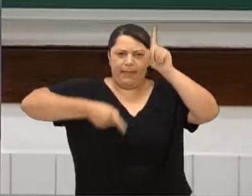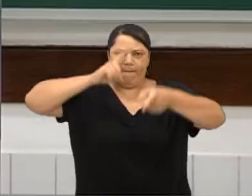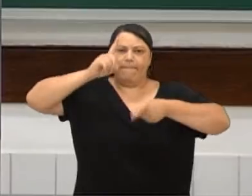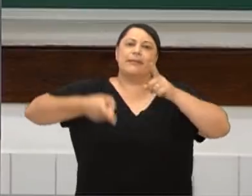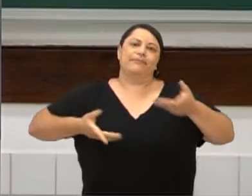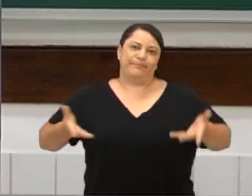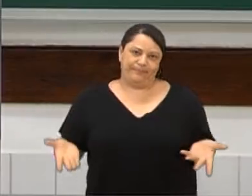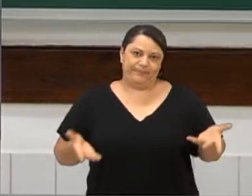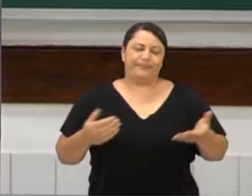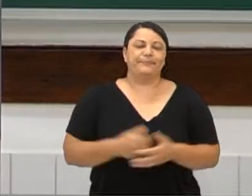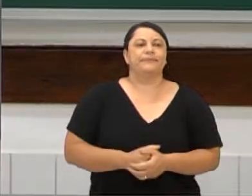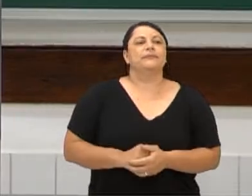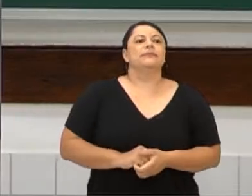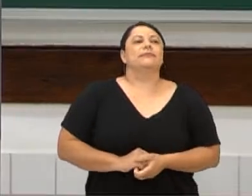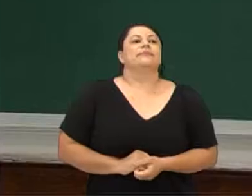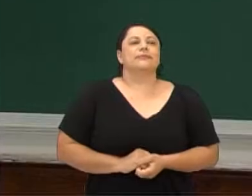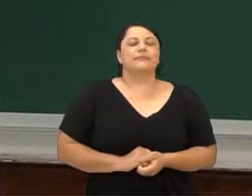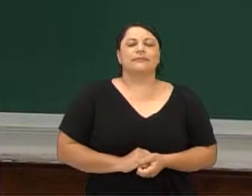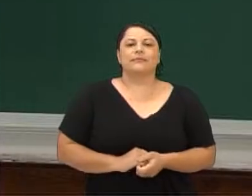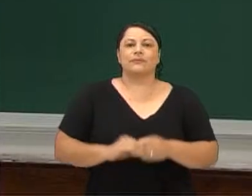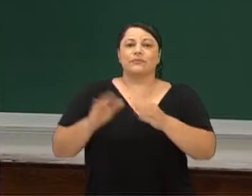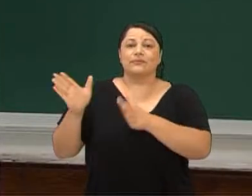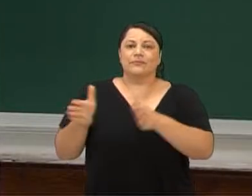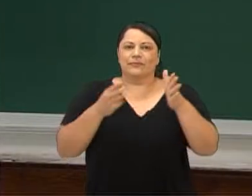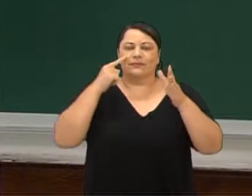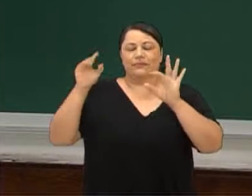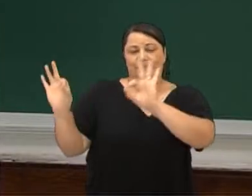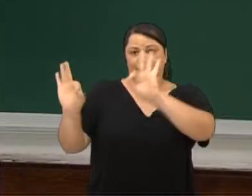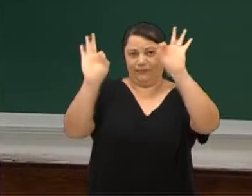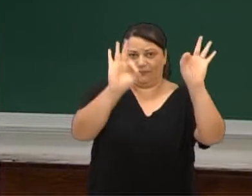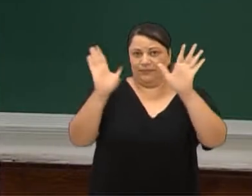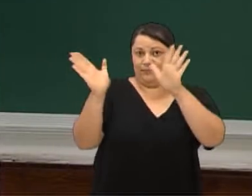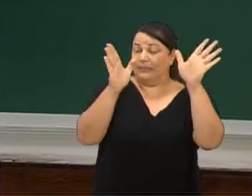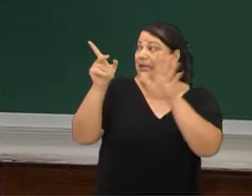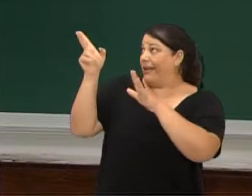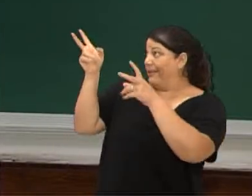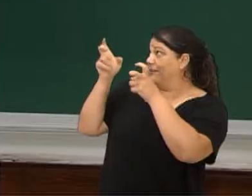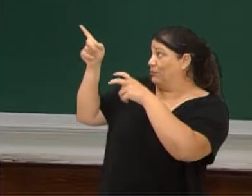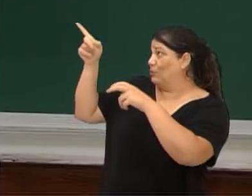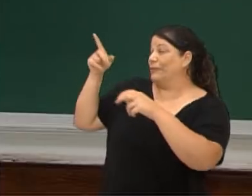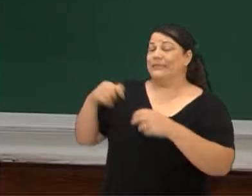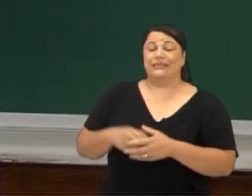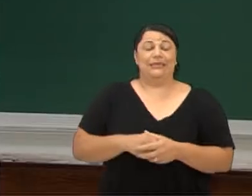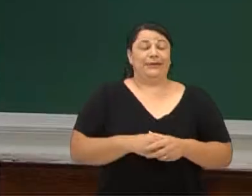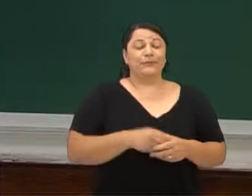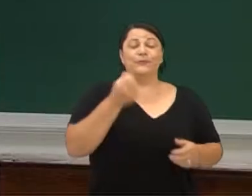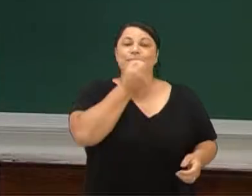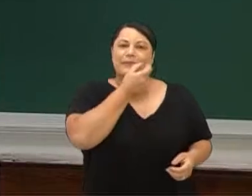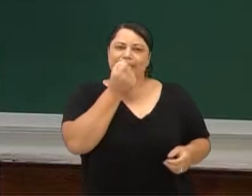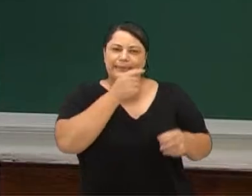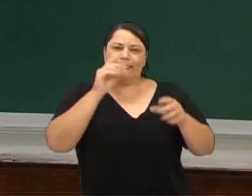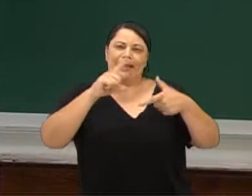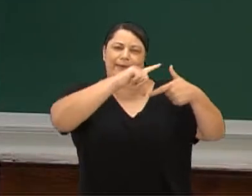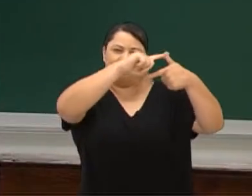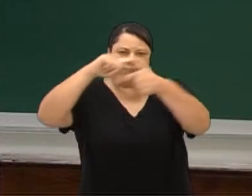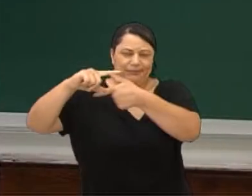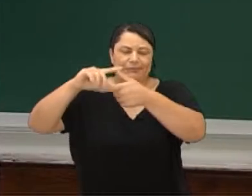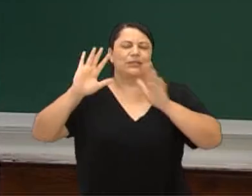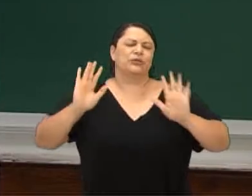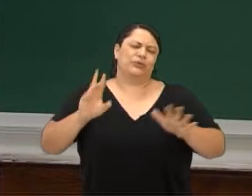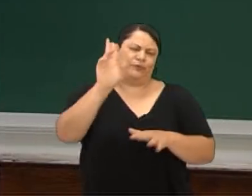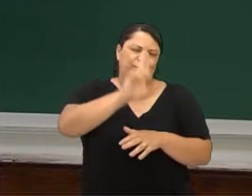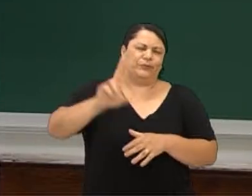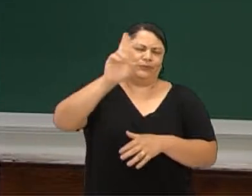ok? E aqui nós temos um exemplo, uma charge que também já foi utilizada em